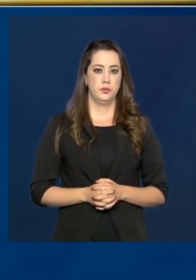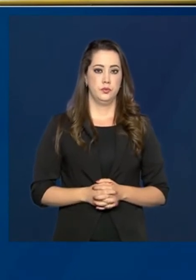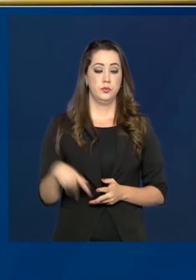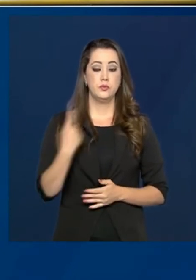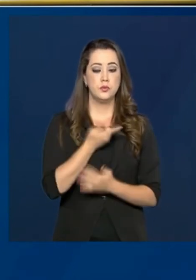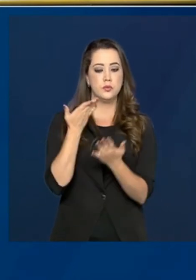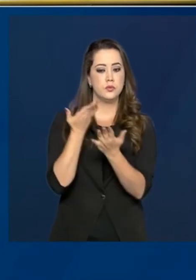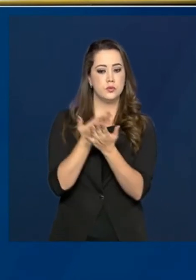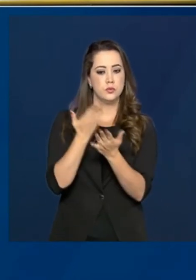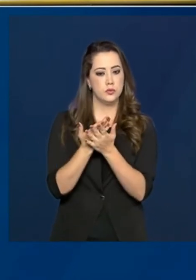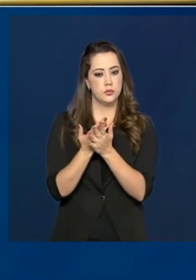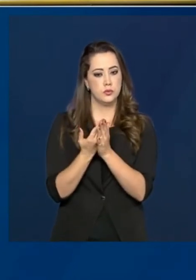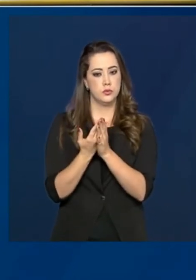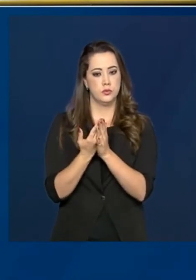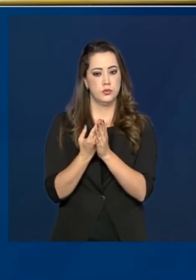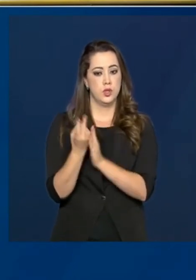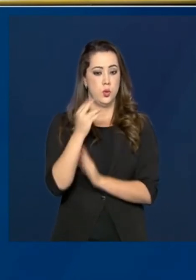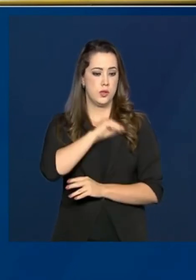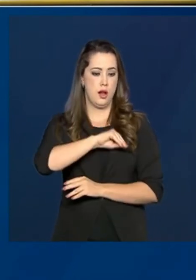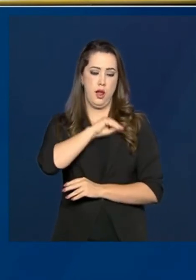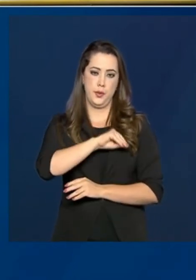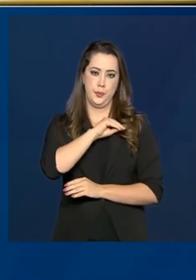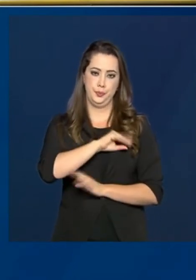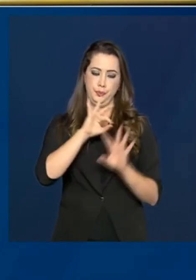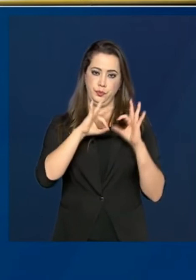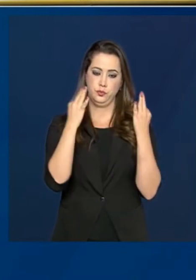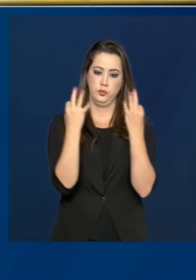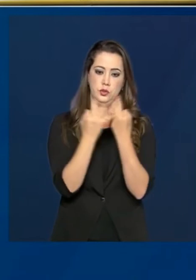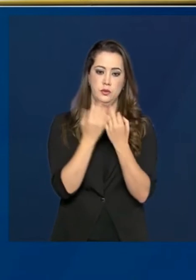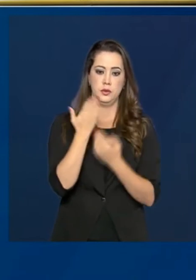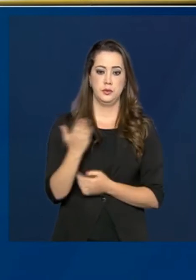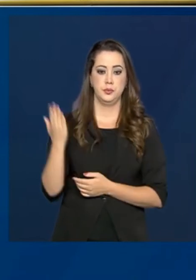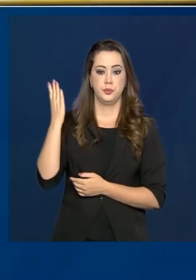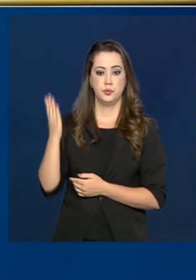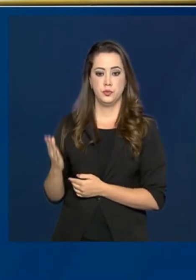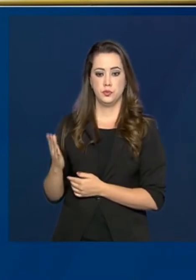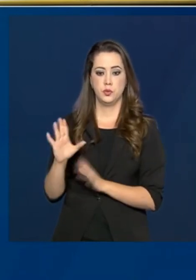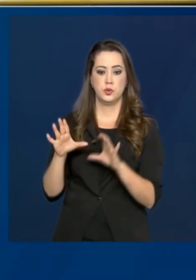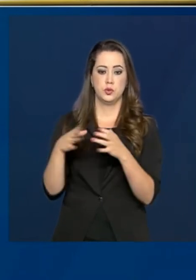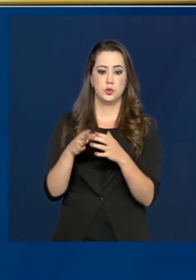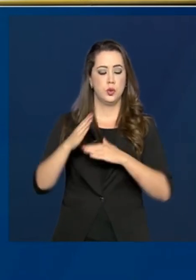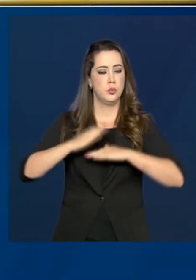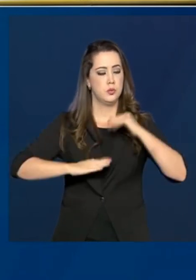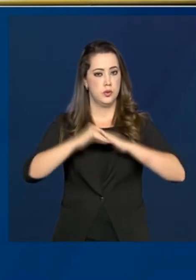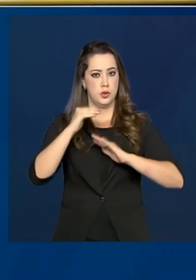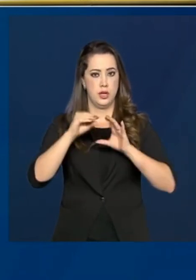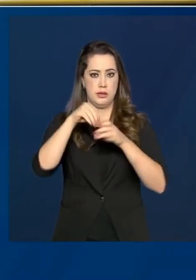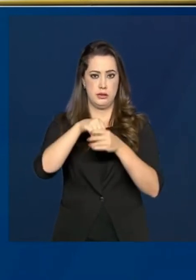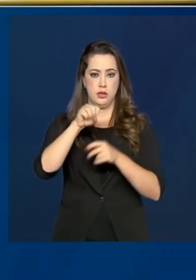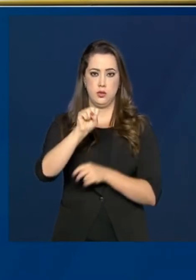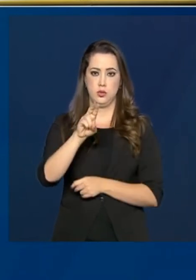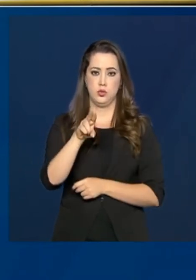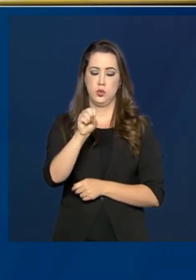Estudamos a estratificação da renda familiar desses profissionais dessa amostra maior entre os profissionais do SUS